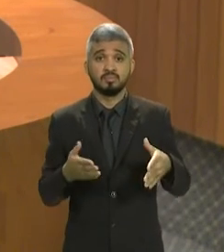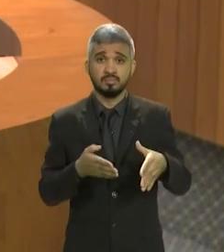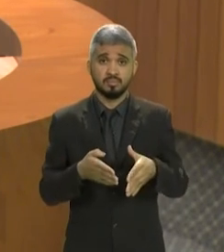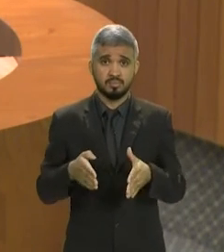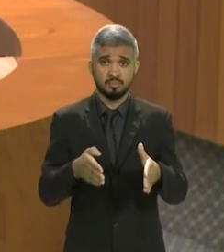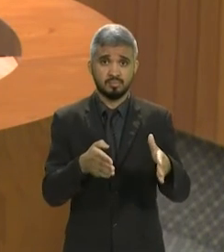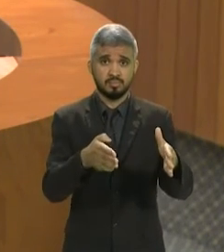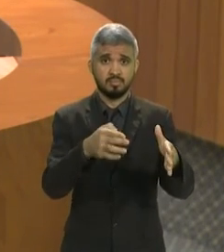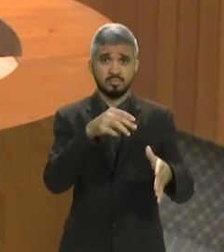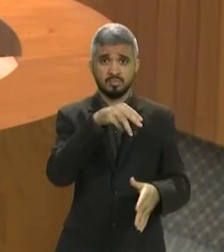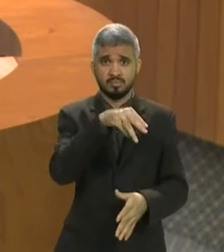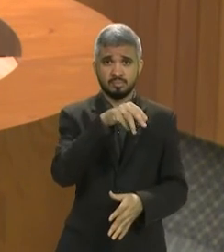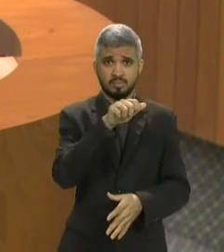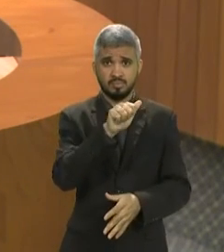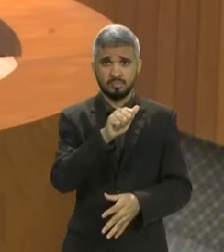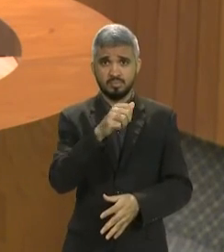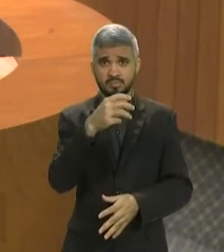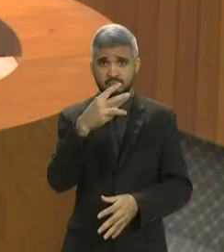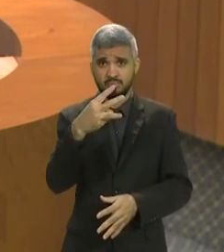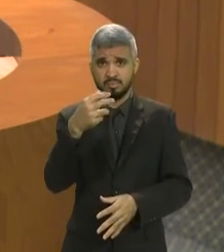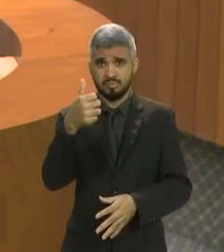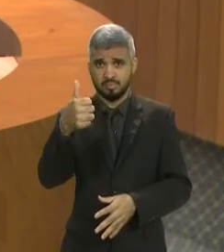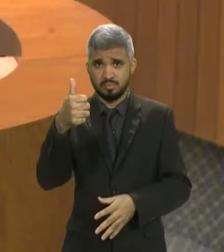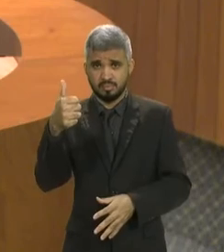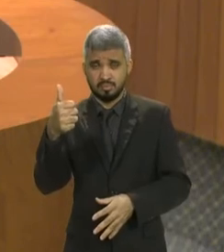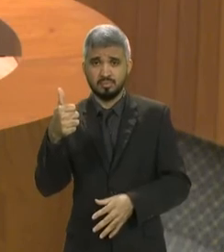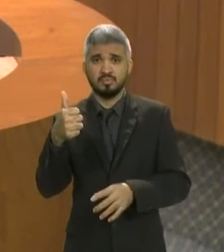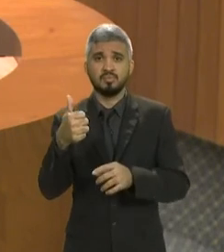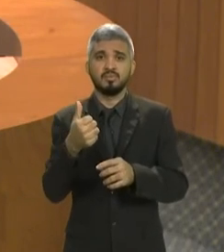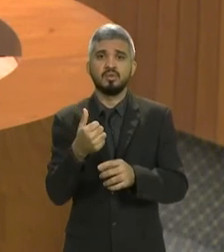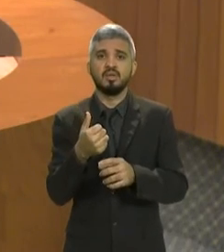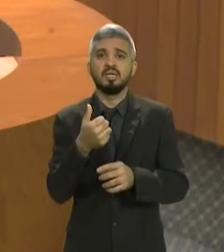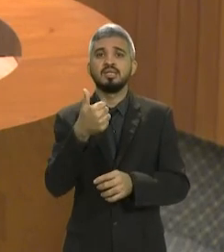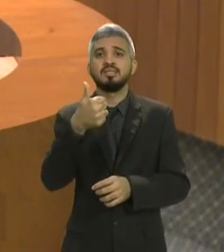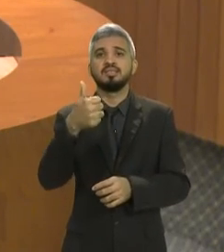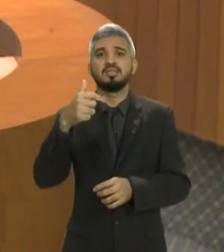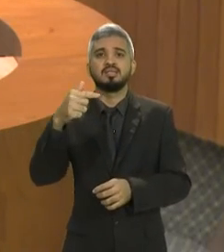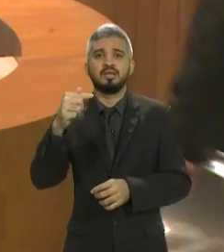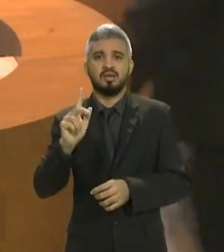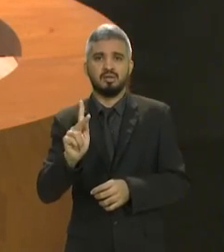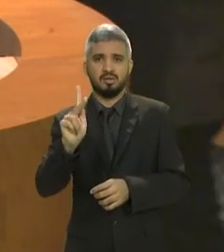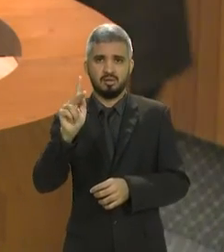pequeno, são 17 quilômetros. A Sinfra, ou qualquer